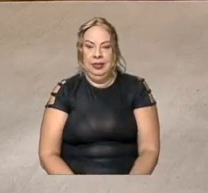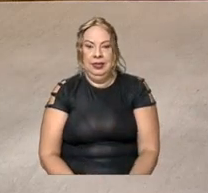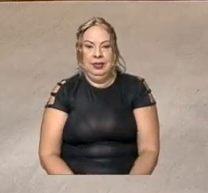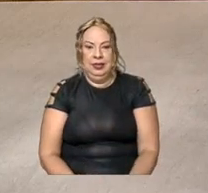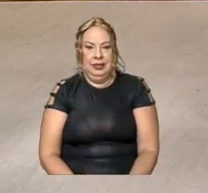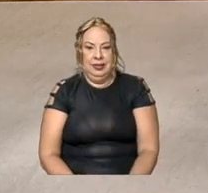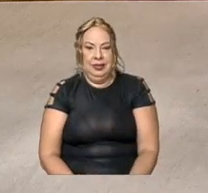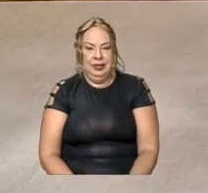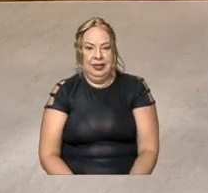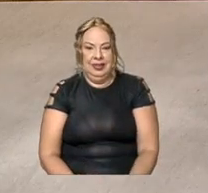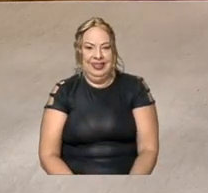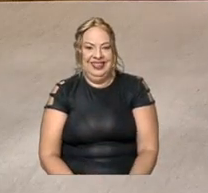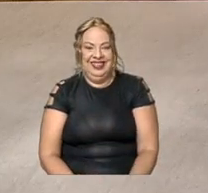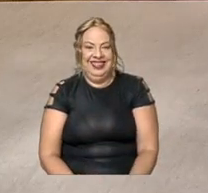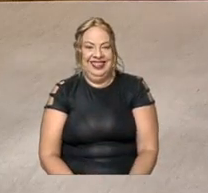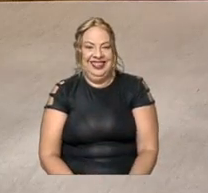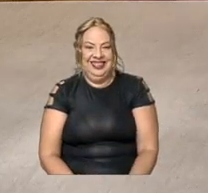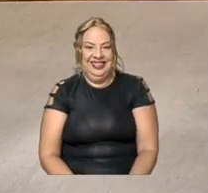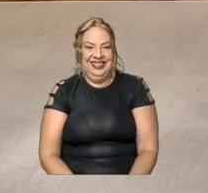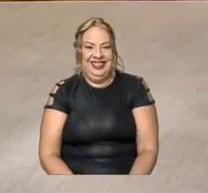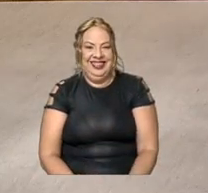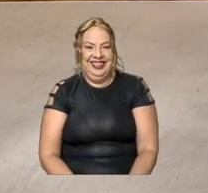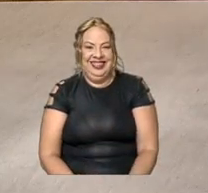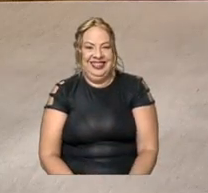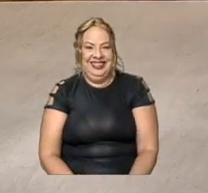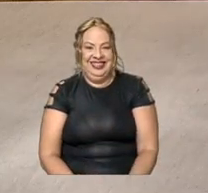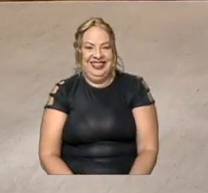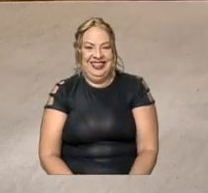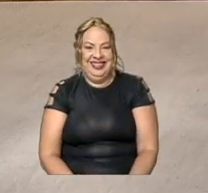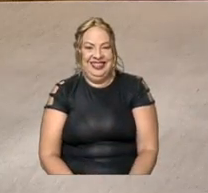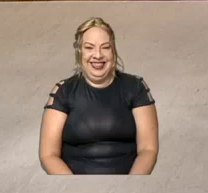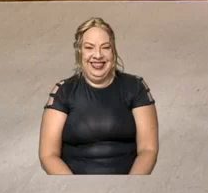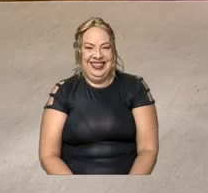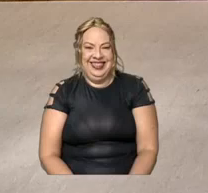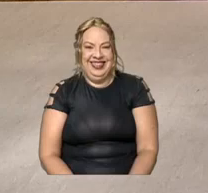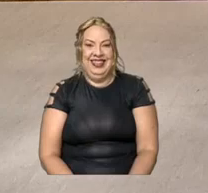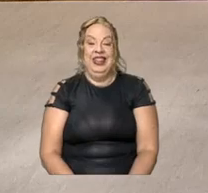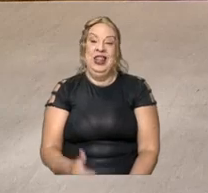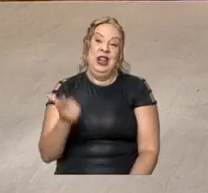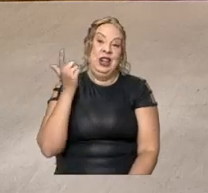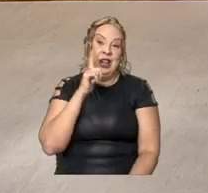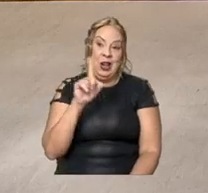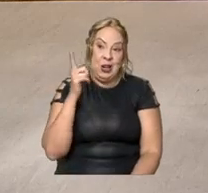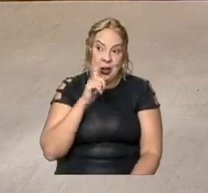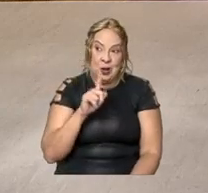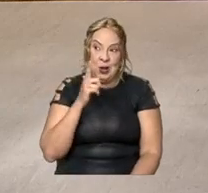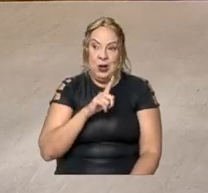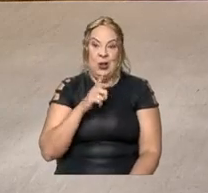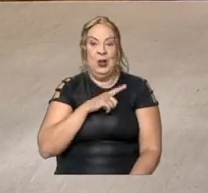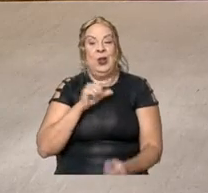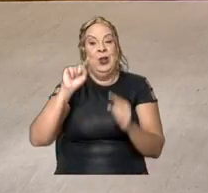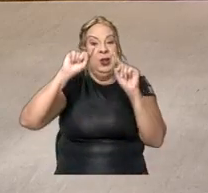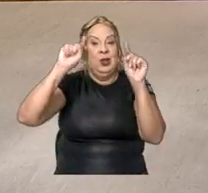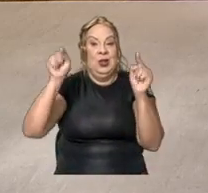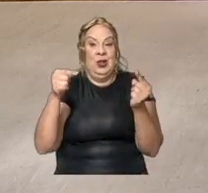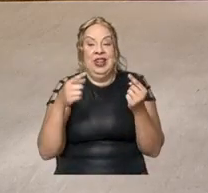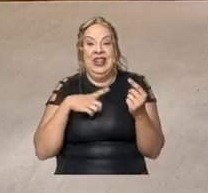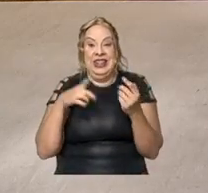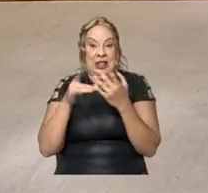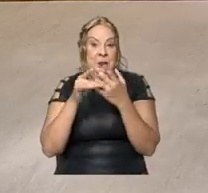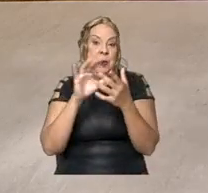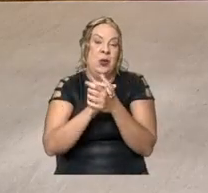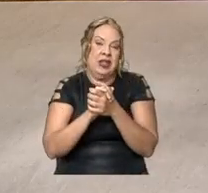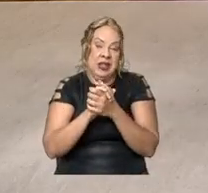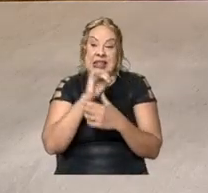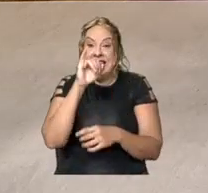Arrasou, vai pra Ju. Aqui, ó, só foi contemplado porque botou abre parênteses esposa. Se coloca esse detalhe, tá, não certa. Sei, não. Arrasou, sei.